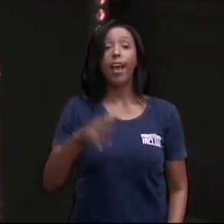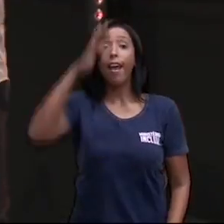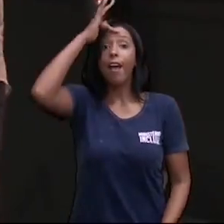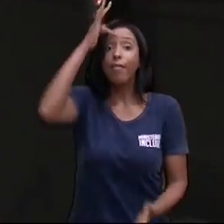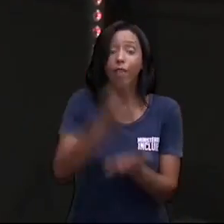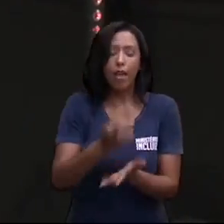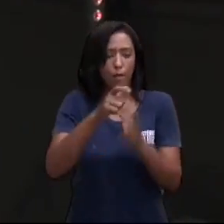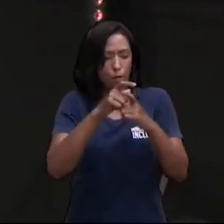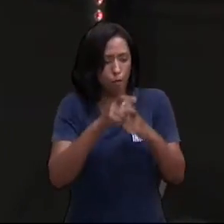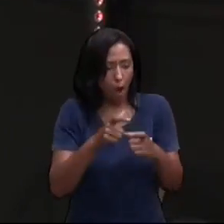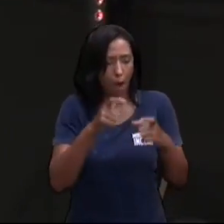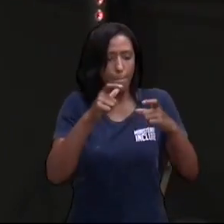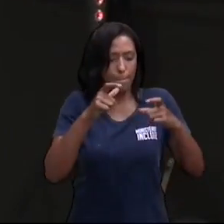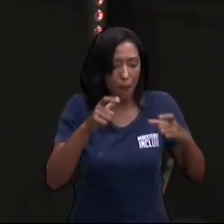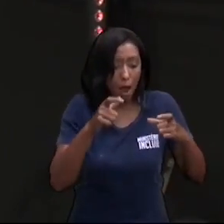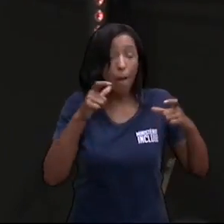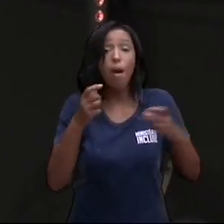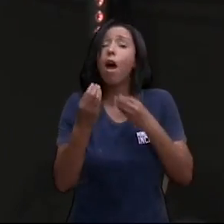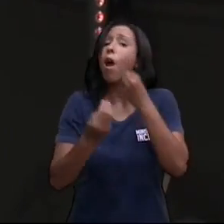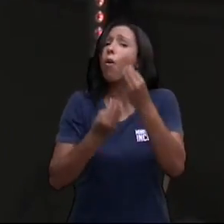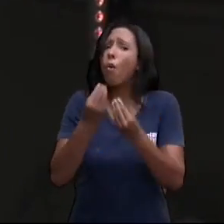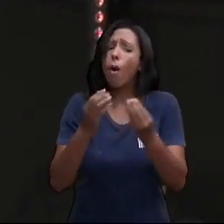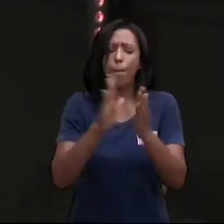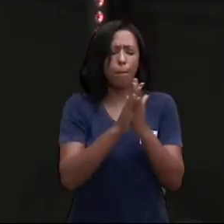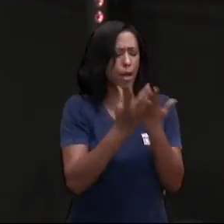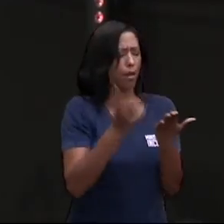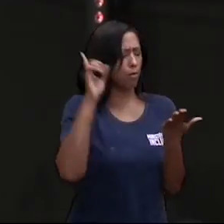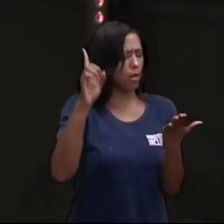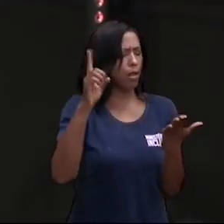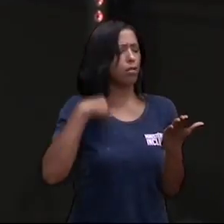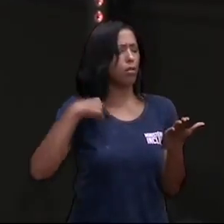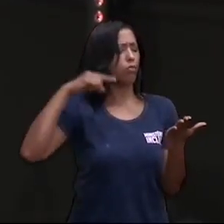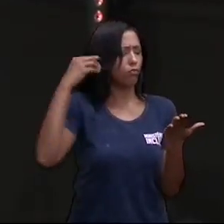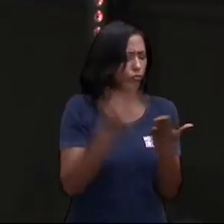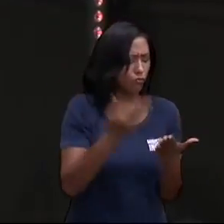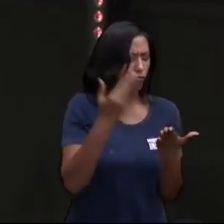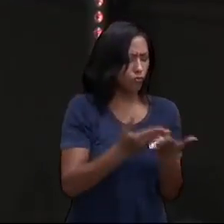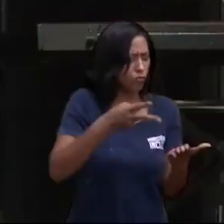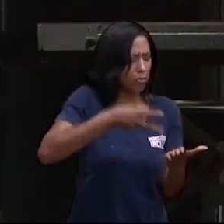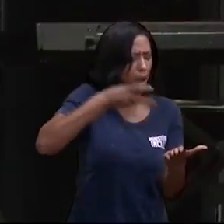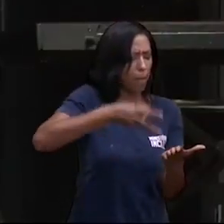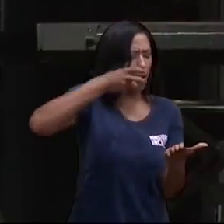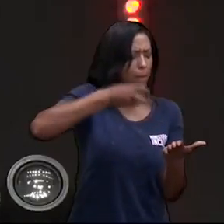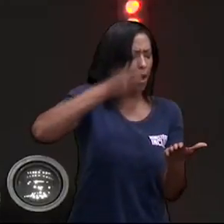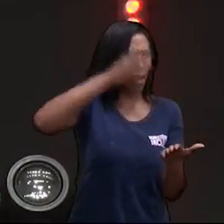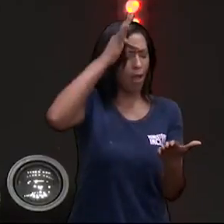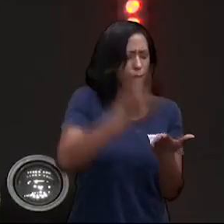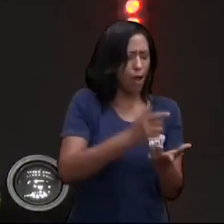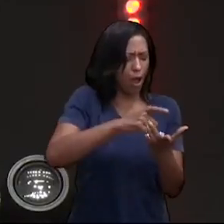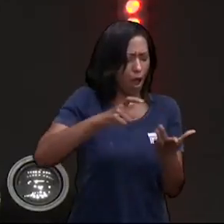vai aumentando com fome eu vou tendo contato com a palavra de Deus sempre que a palavra de Deus é exposta